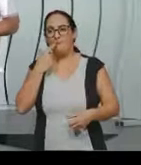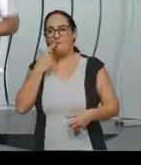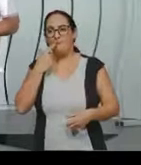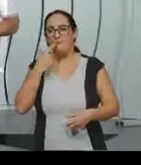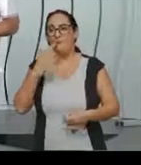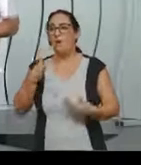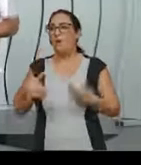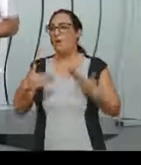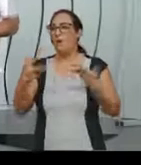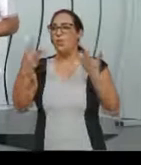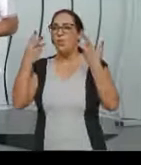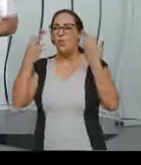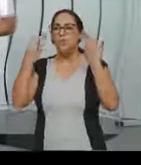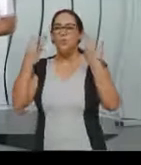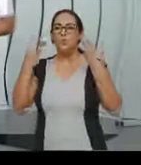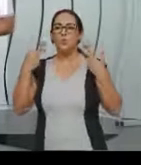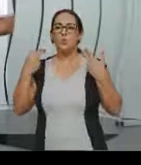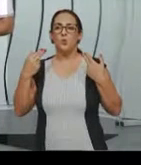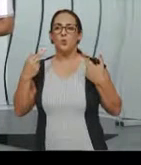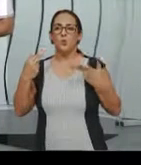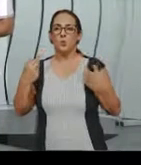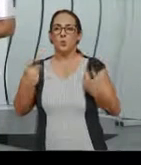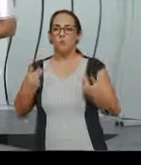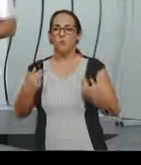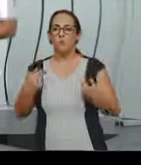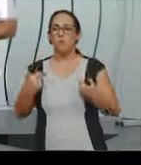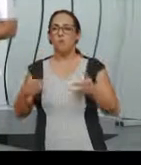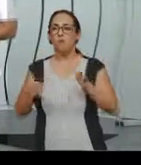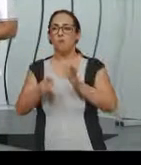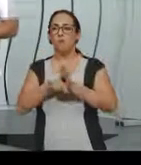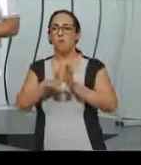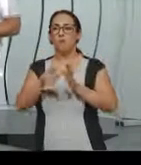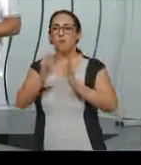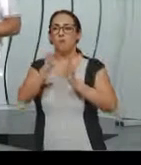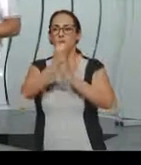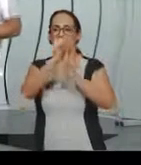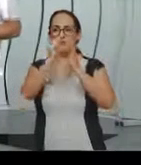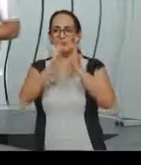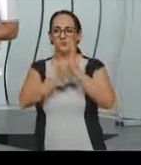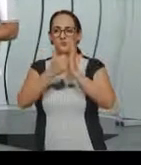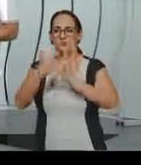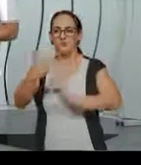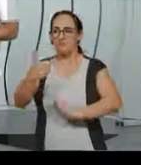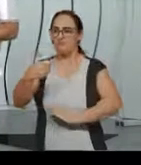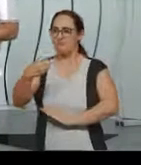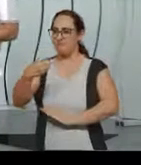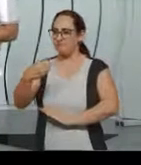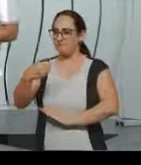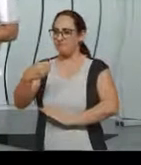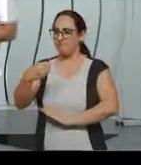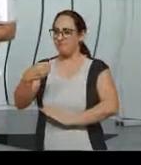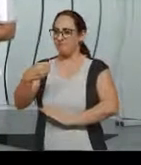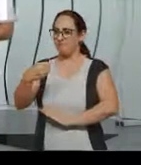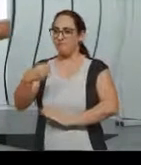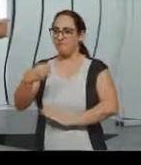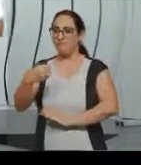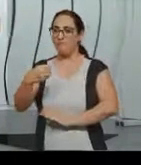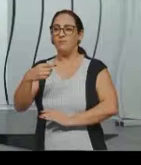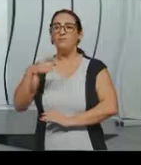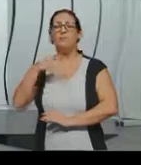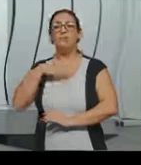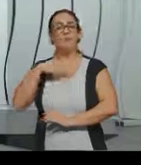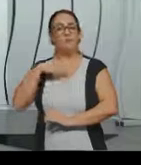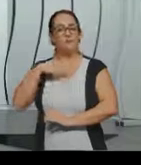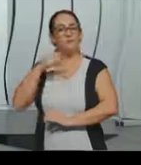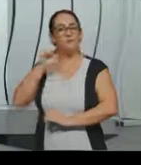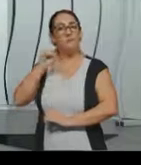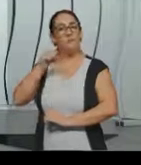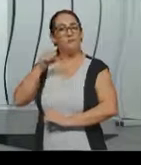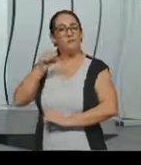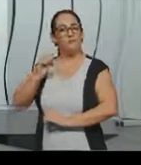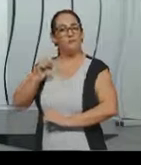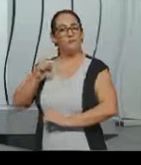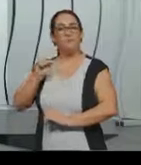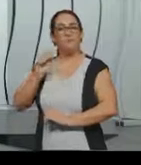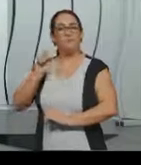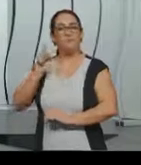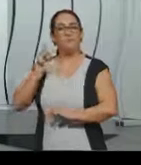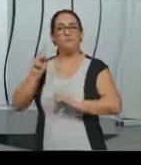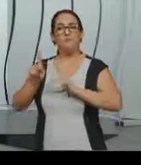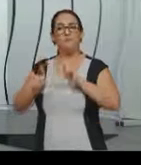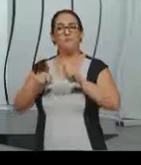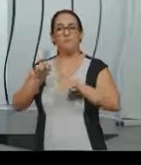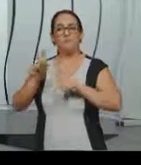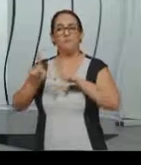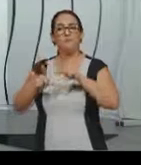extremamente comum ao longo do século XX, aí na segunda metade do século XX, o afluxo de pessoas da região